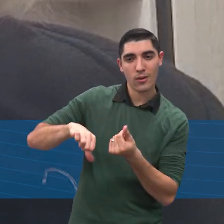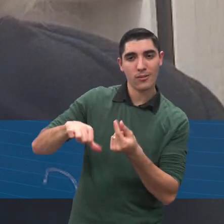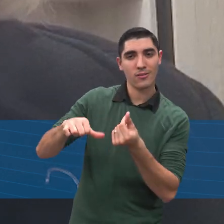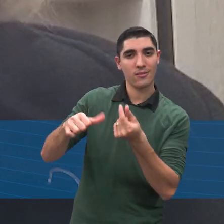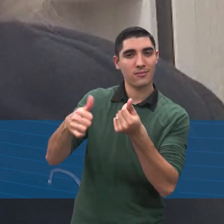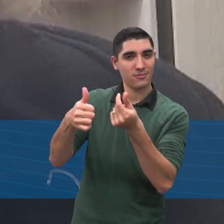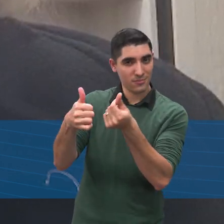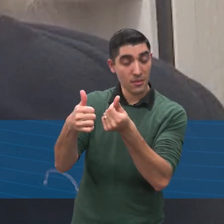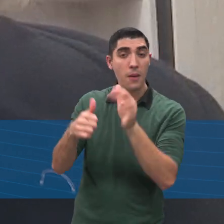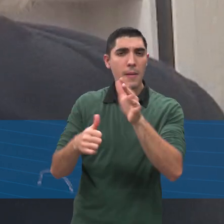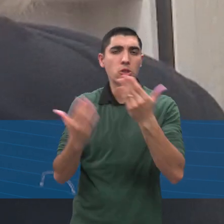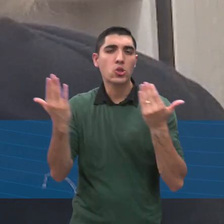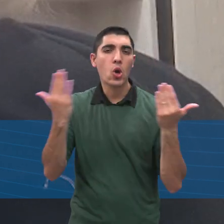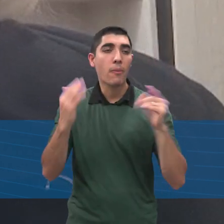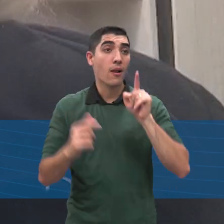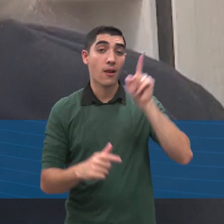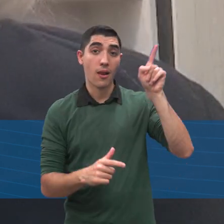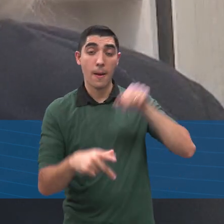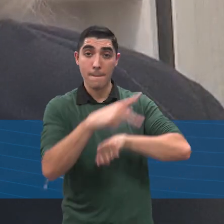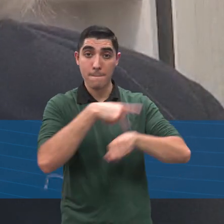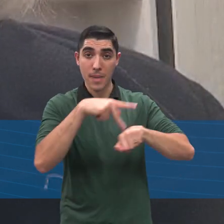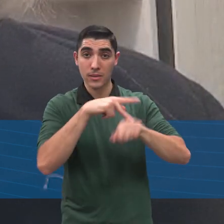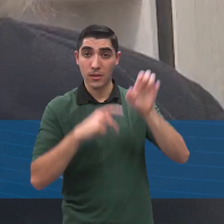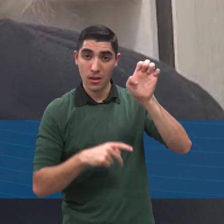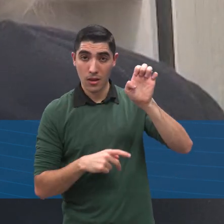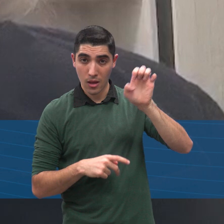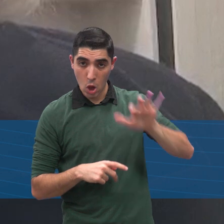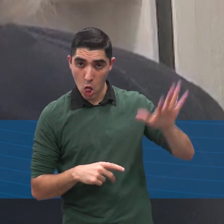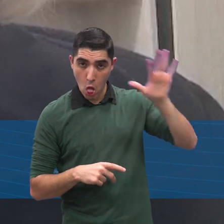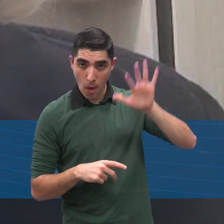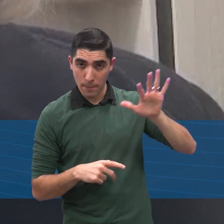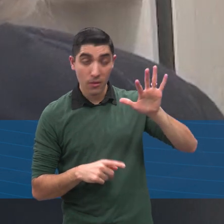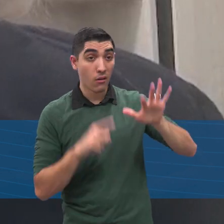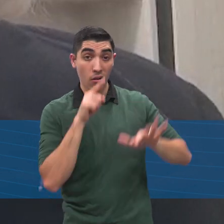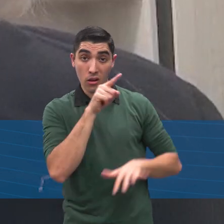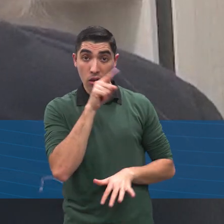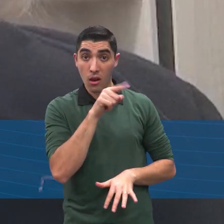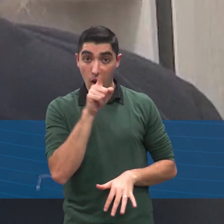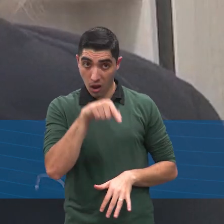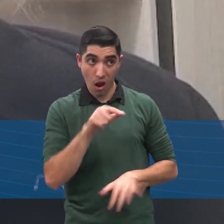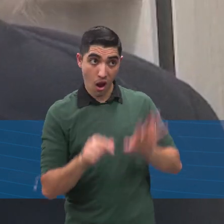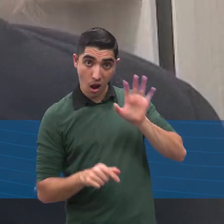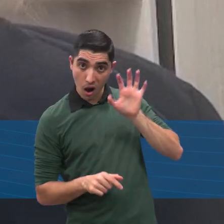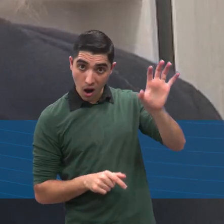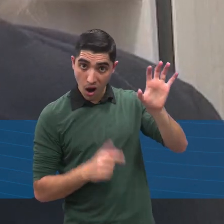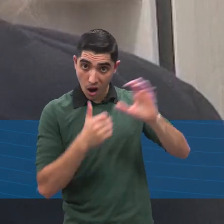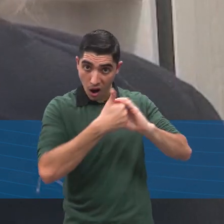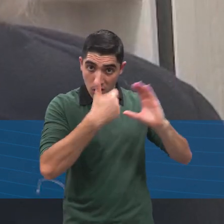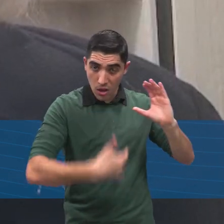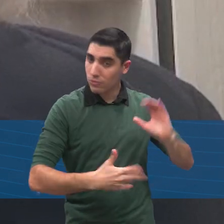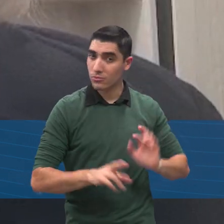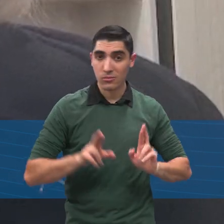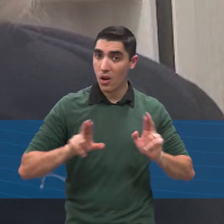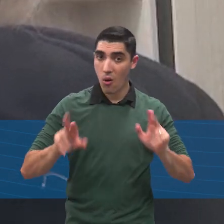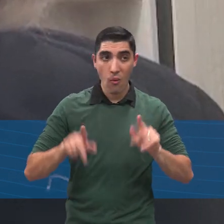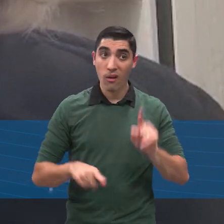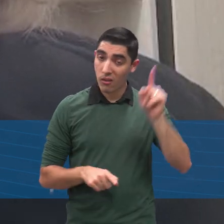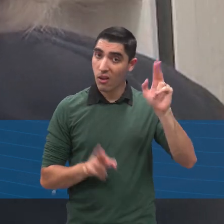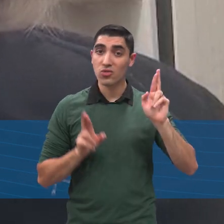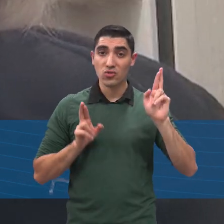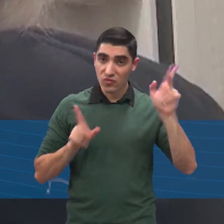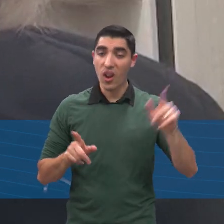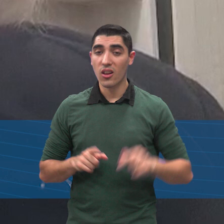se a gente olhar as cidades europeias, esse não é um padrão urbano característico.